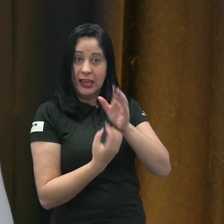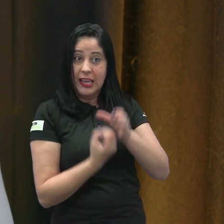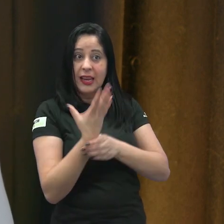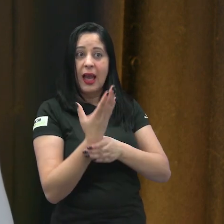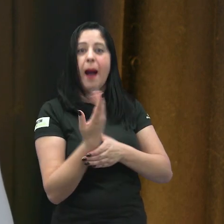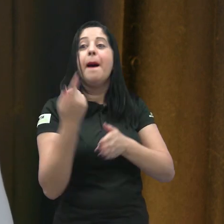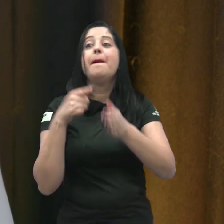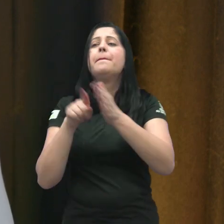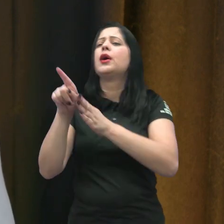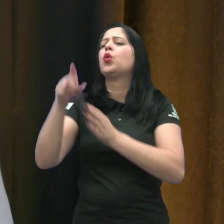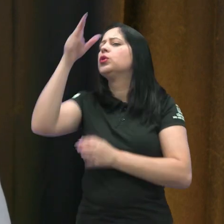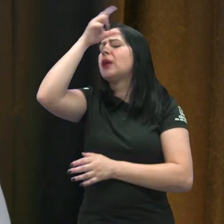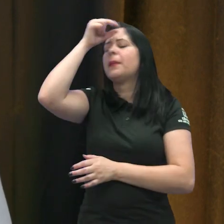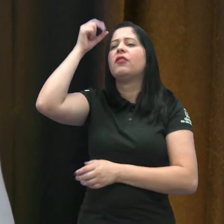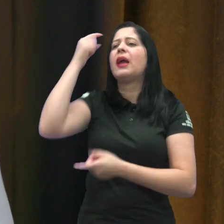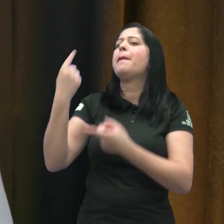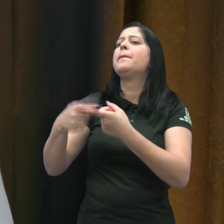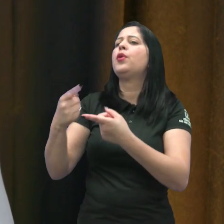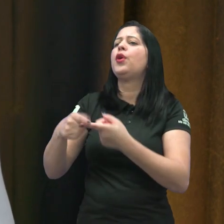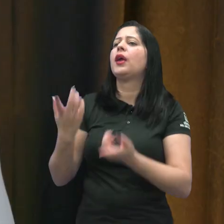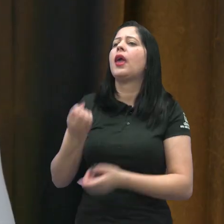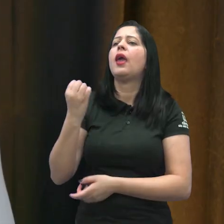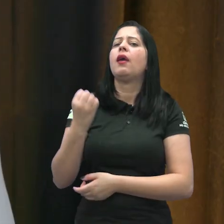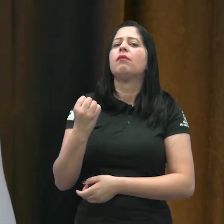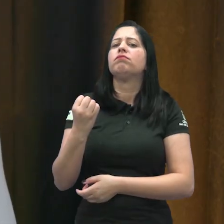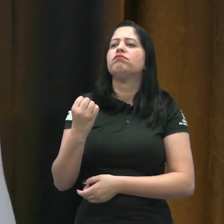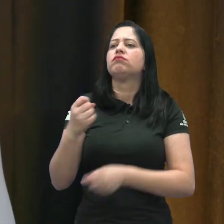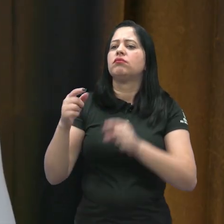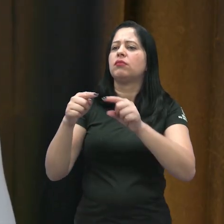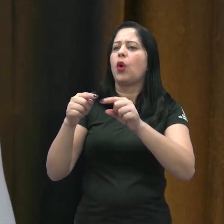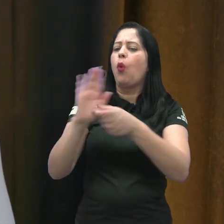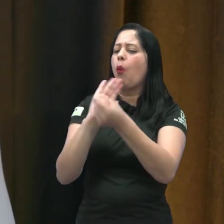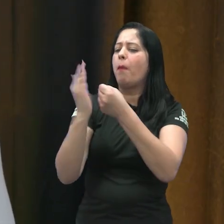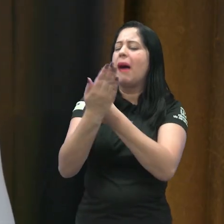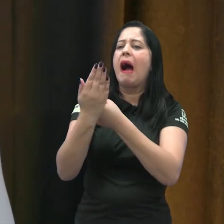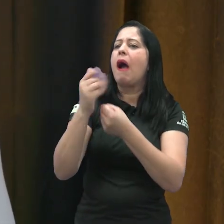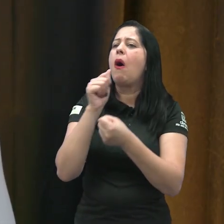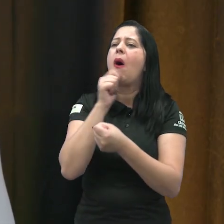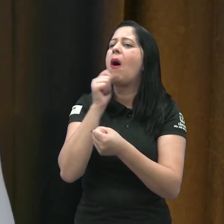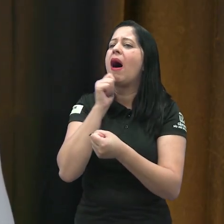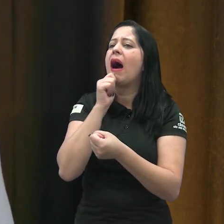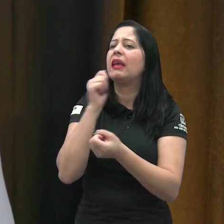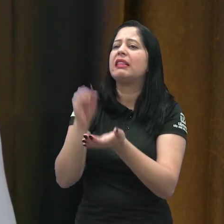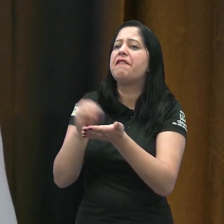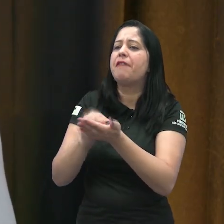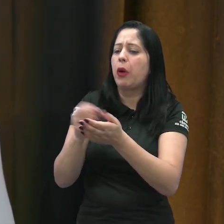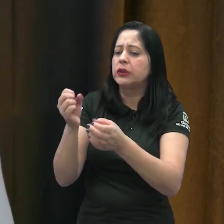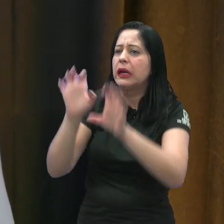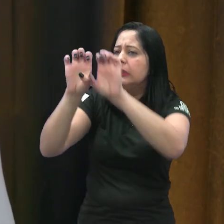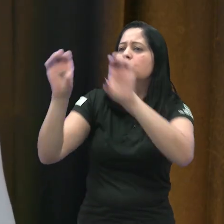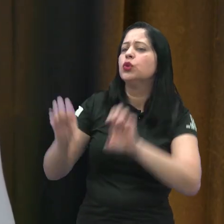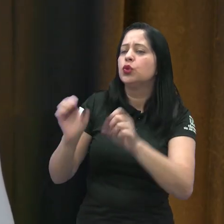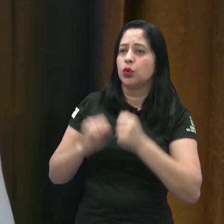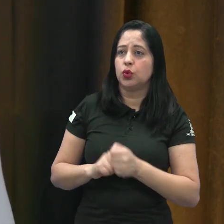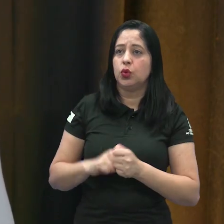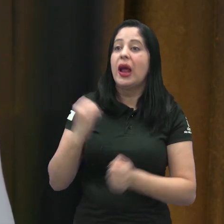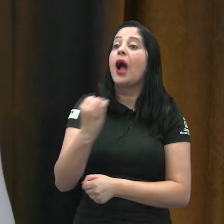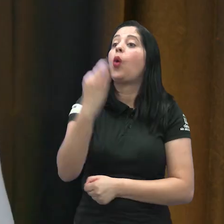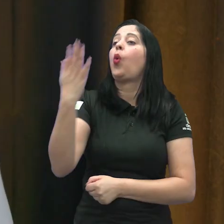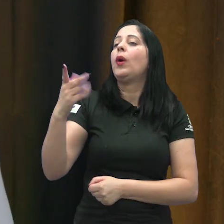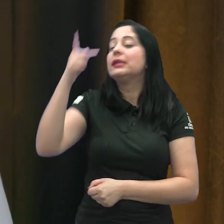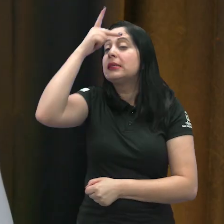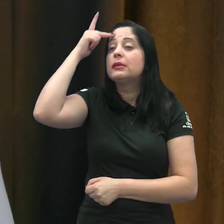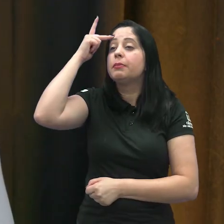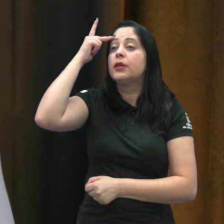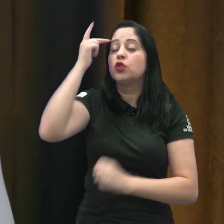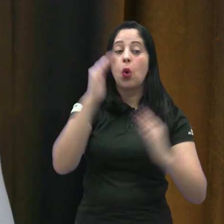pela Frente Parlamentar, questionando um pouco a Prefeitura, qual o número de loteamentos irregulares, quantas pessoas aguardam